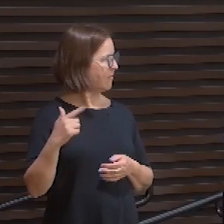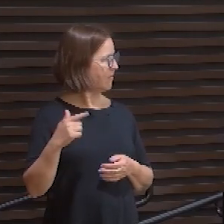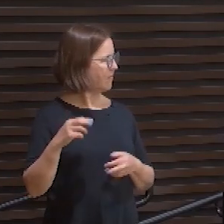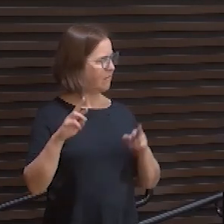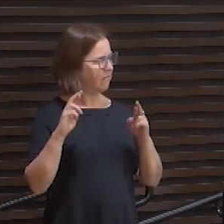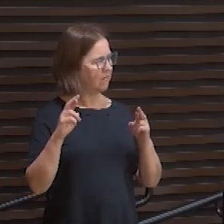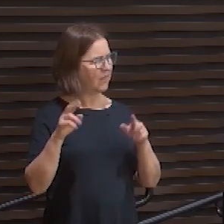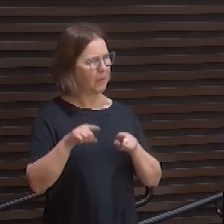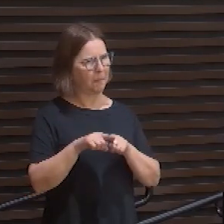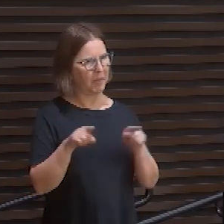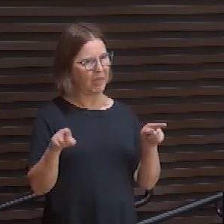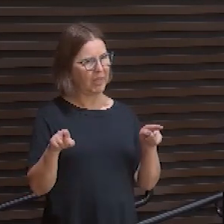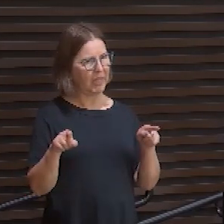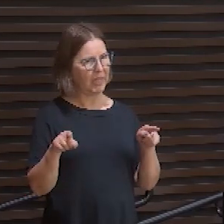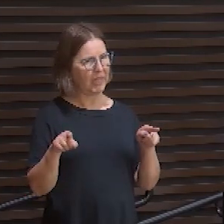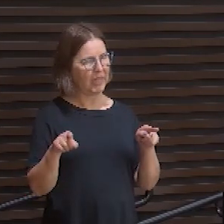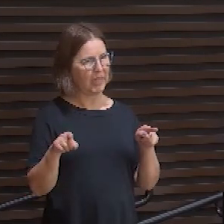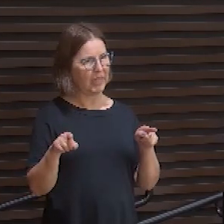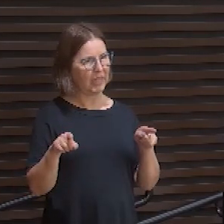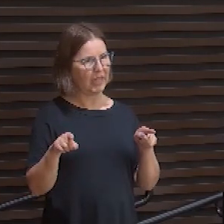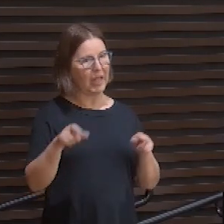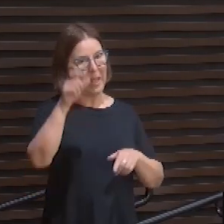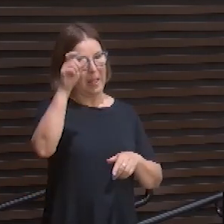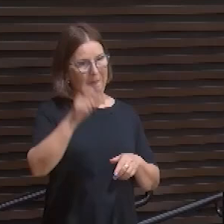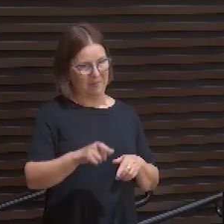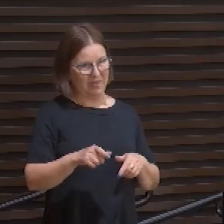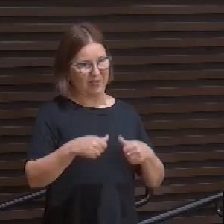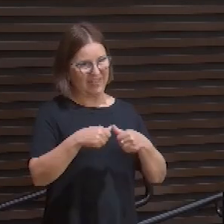Mas quem está em Cristo não morre.